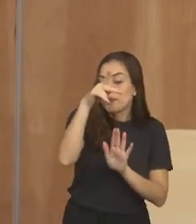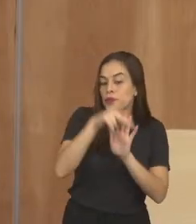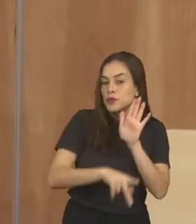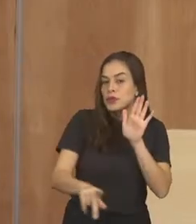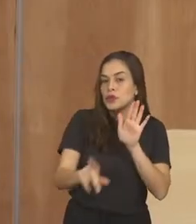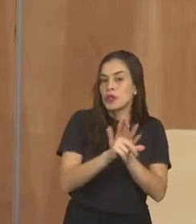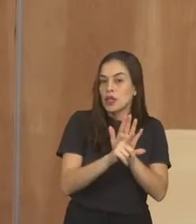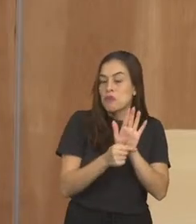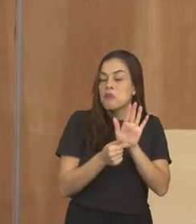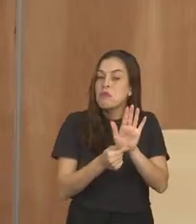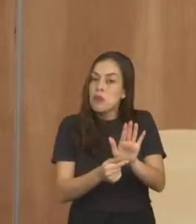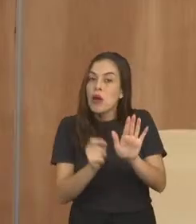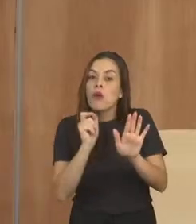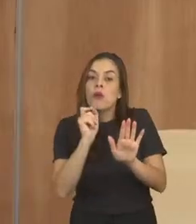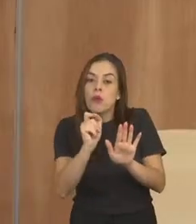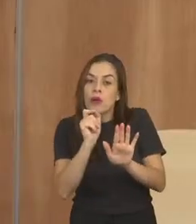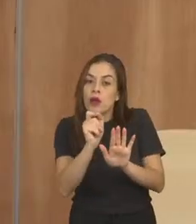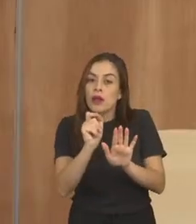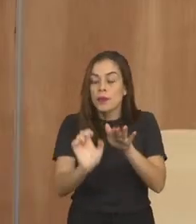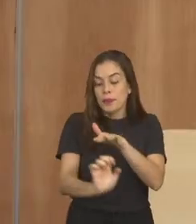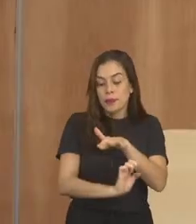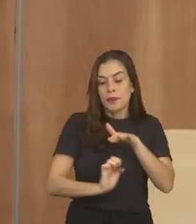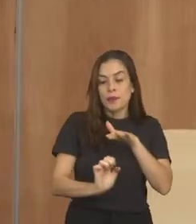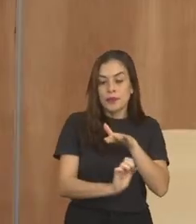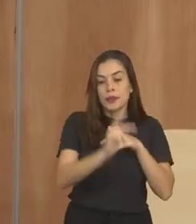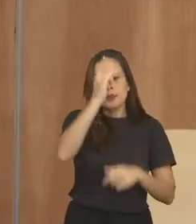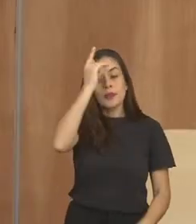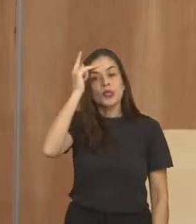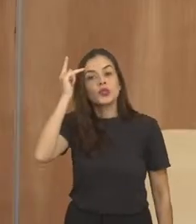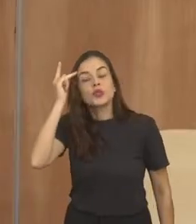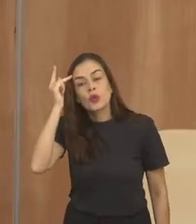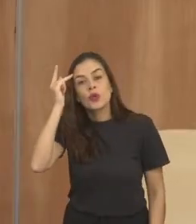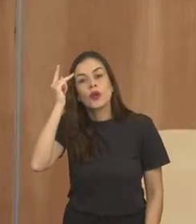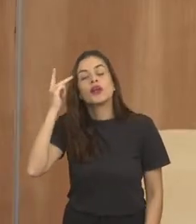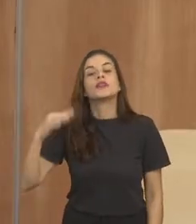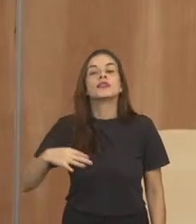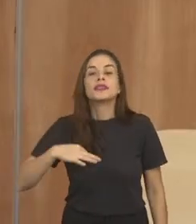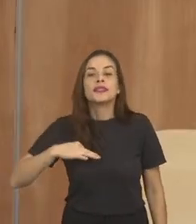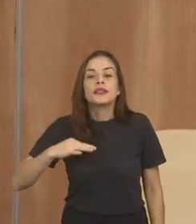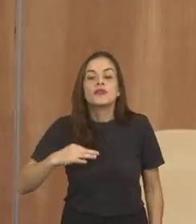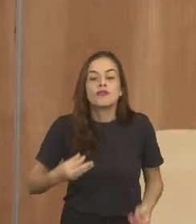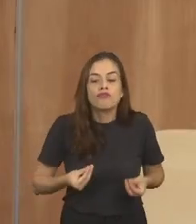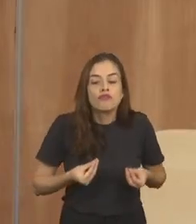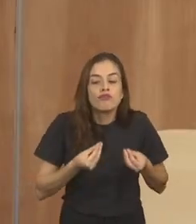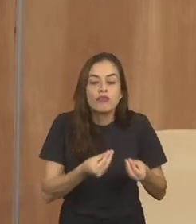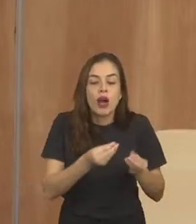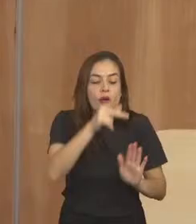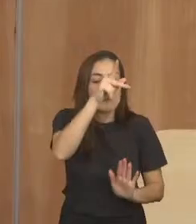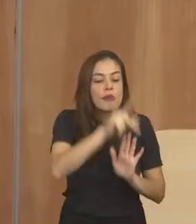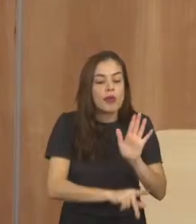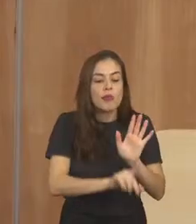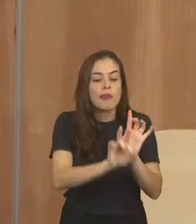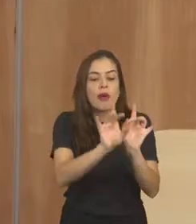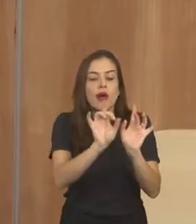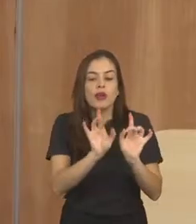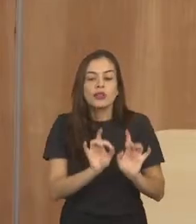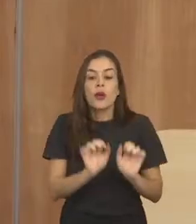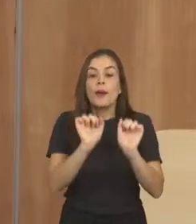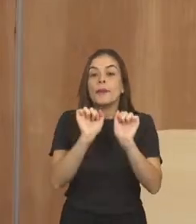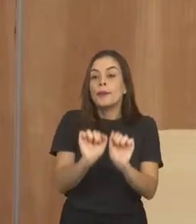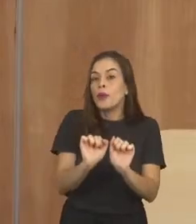lei, que as empresas e pessoas físicas que realizarem doações para os projetos específicos